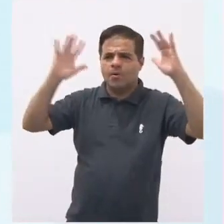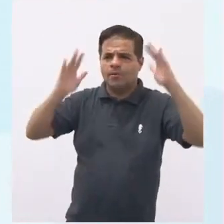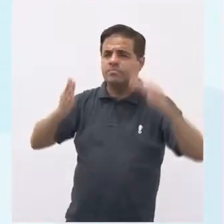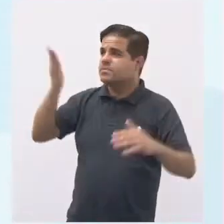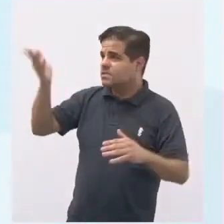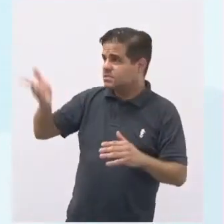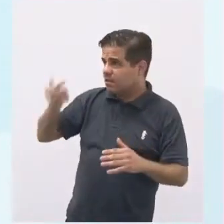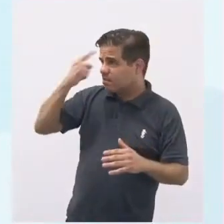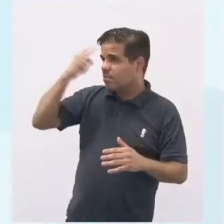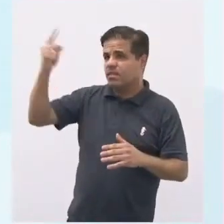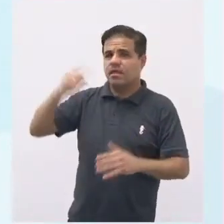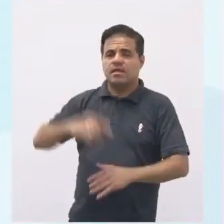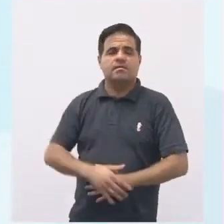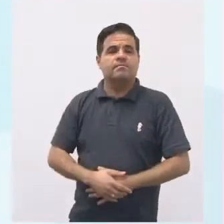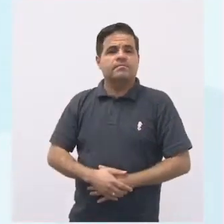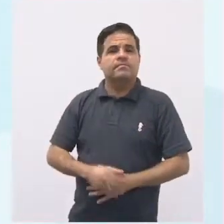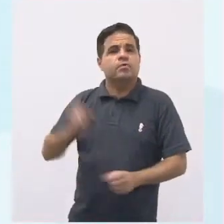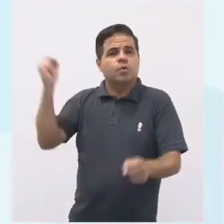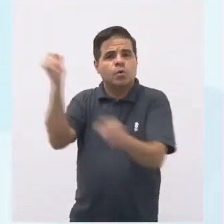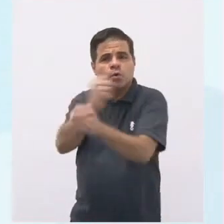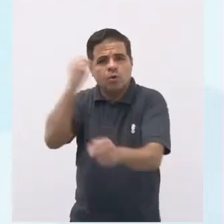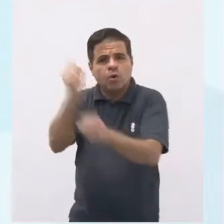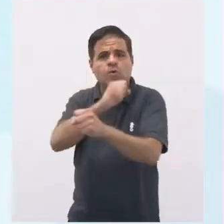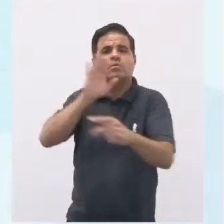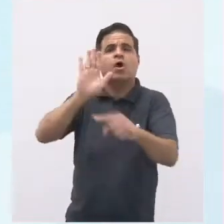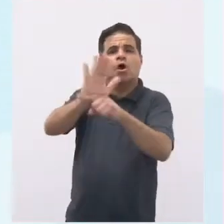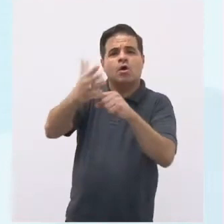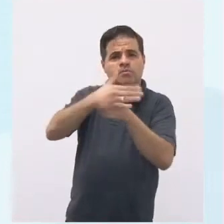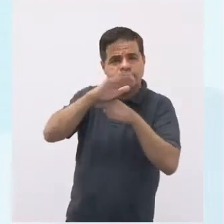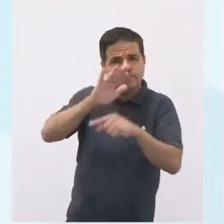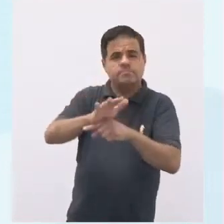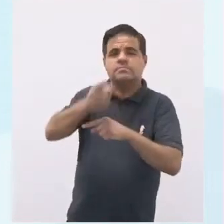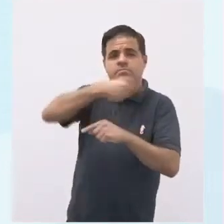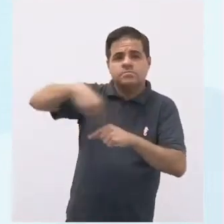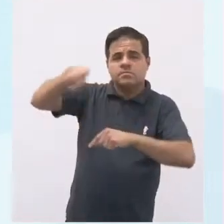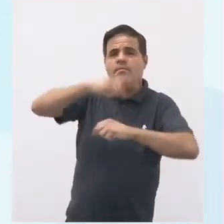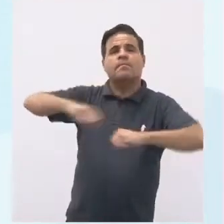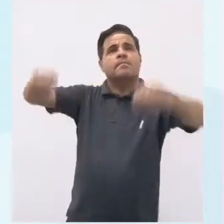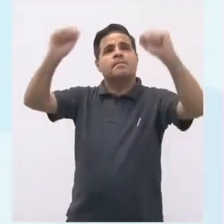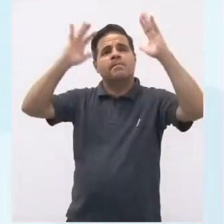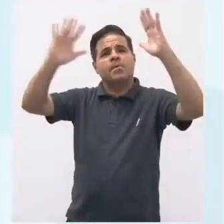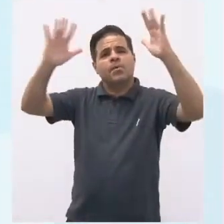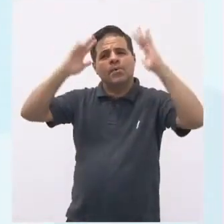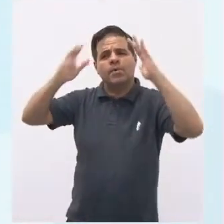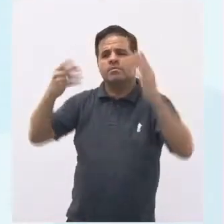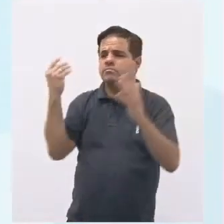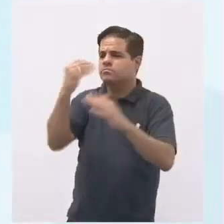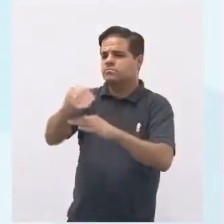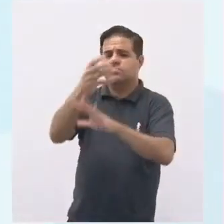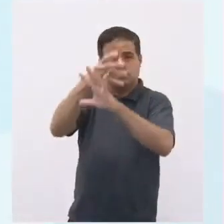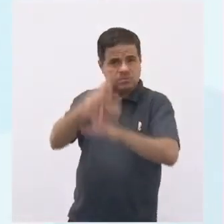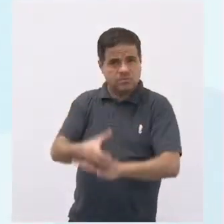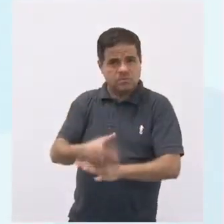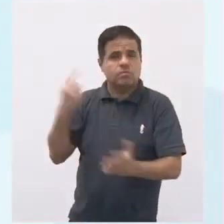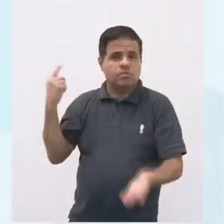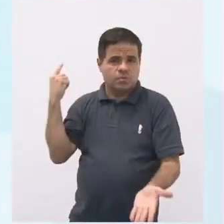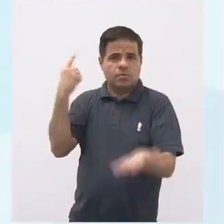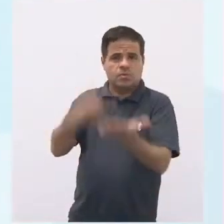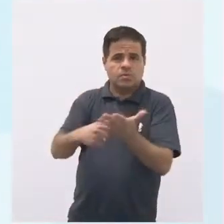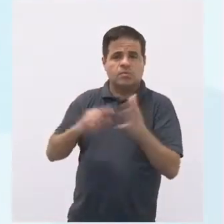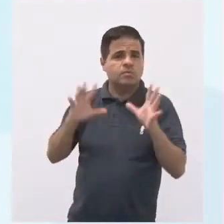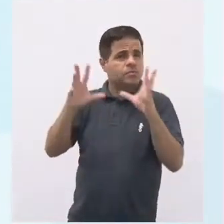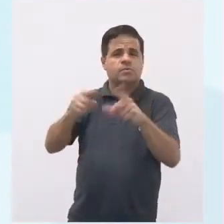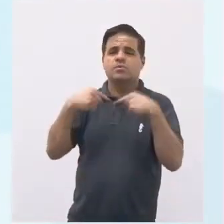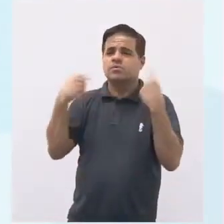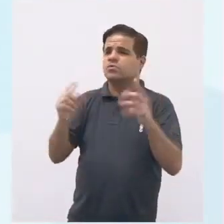Essa ideia aí de construção colaborativa, né, pensando na implementação do currículo, que é um compromisso de todos. Quem